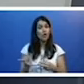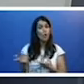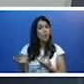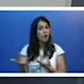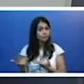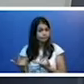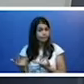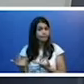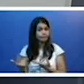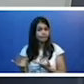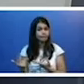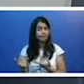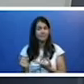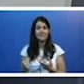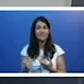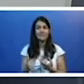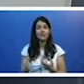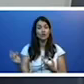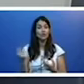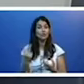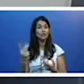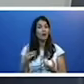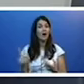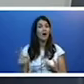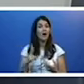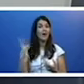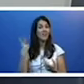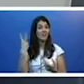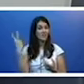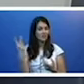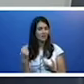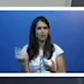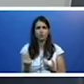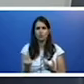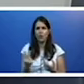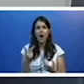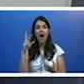igualdade entre duas razões.